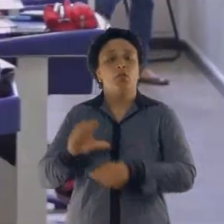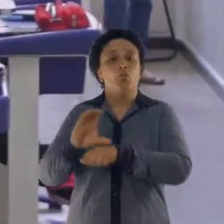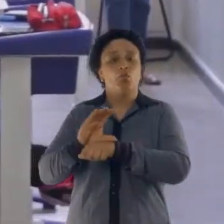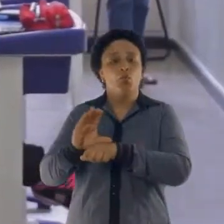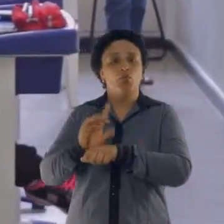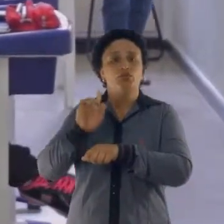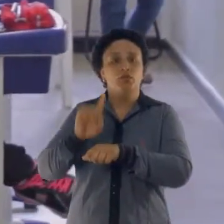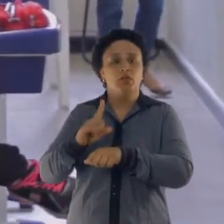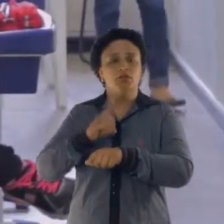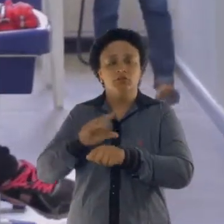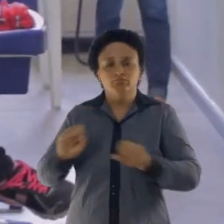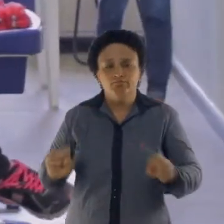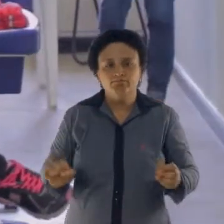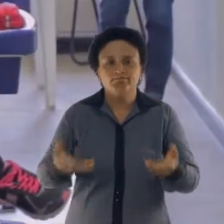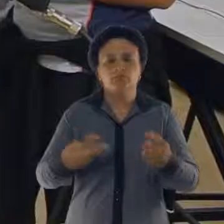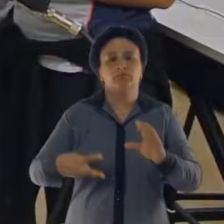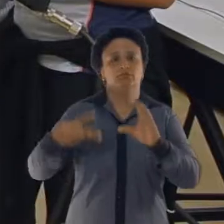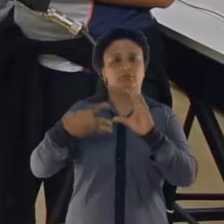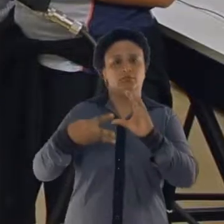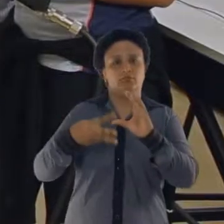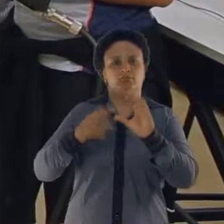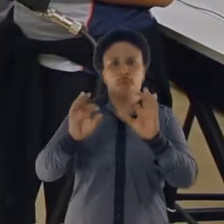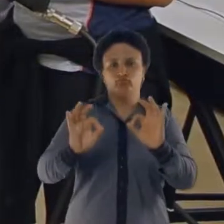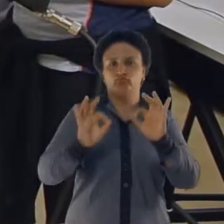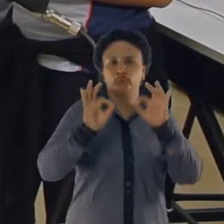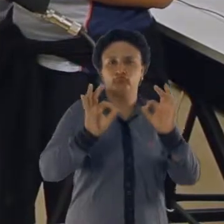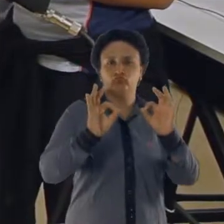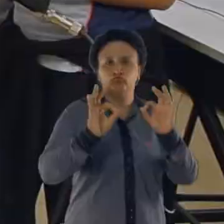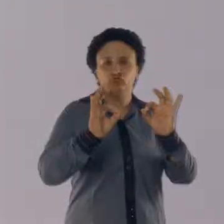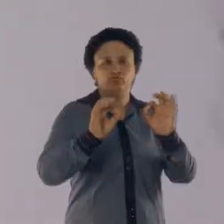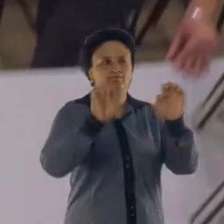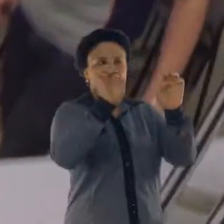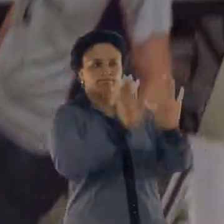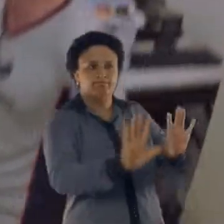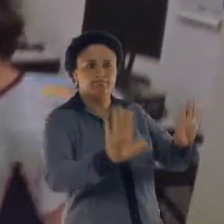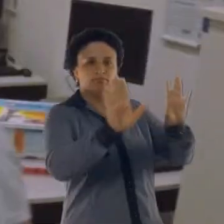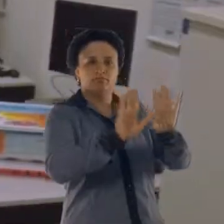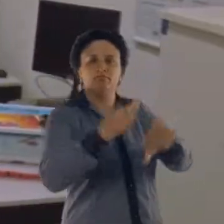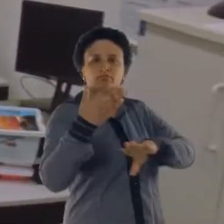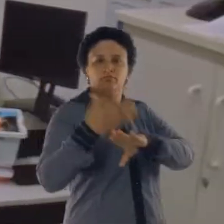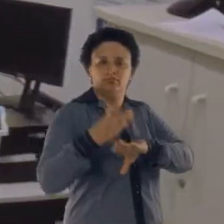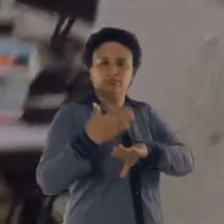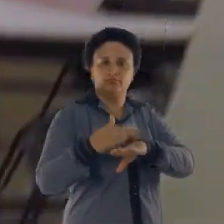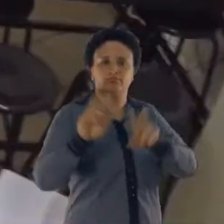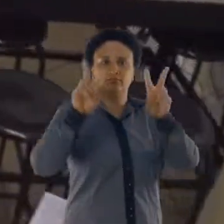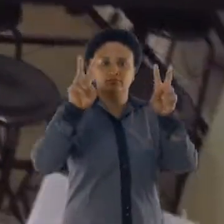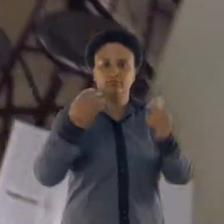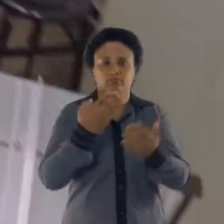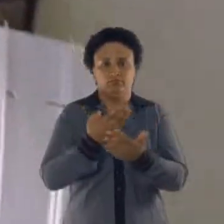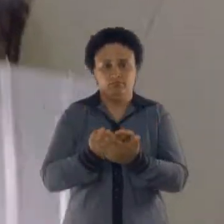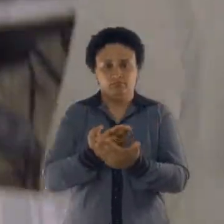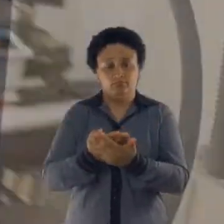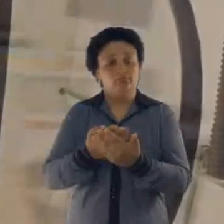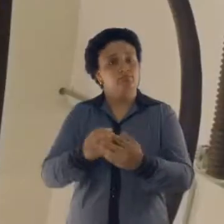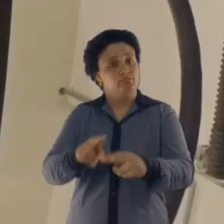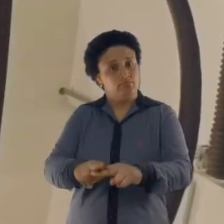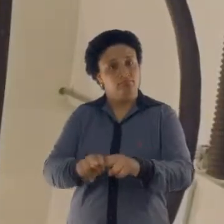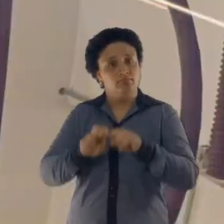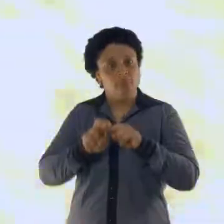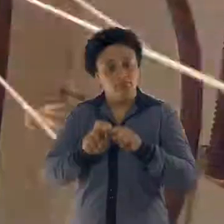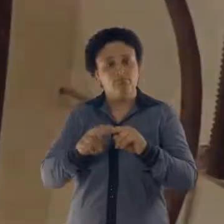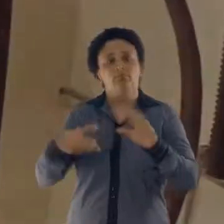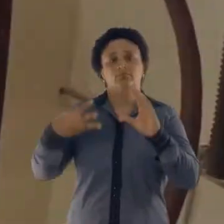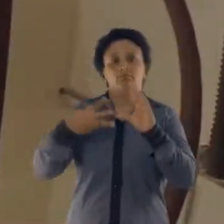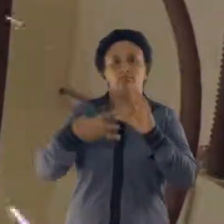Os cursos ministrados exigem da unidade uma excelente infraestrutura para desenvolver as práticas dos temas estudados. Por